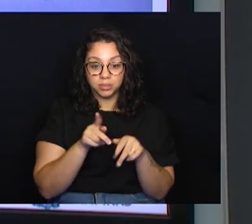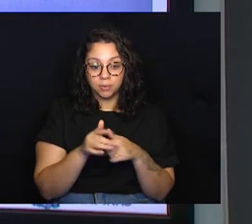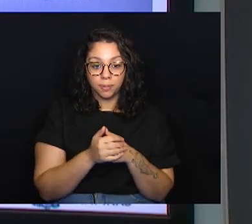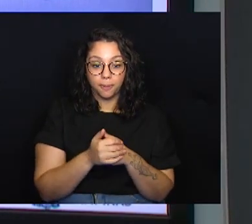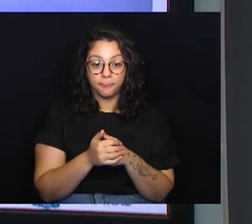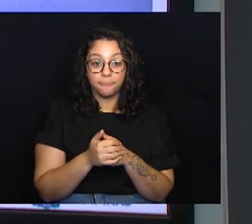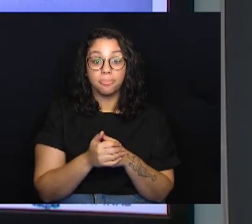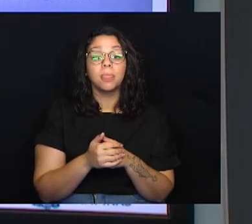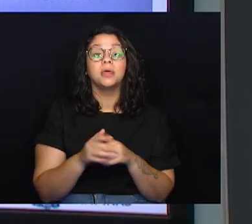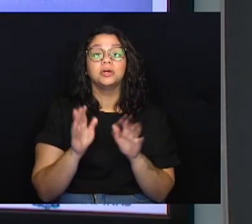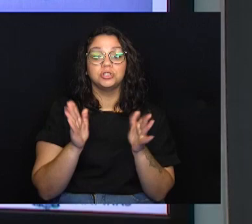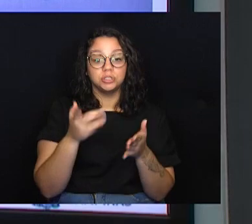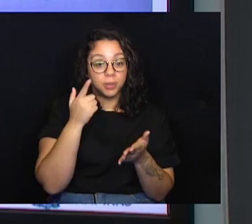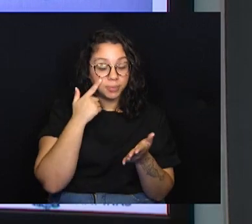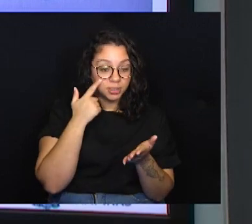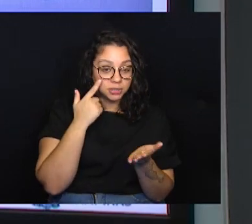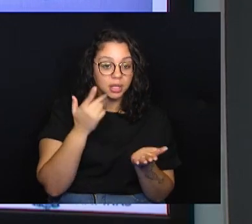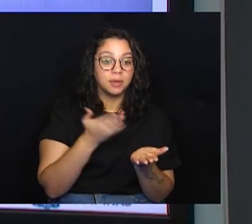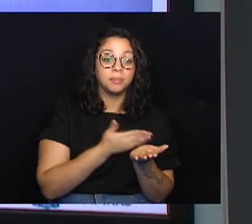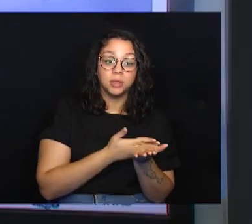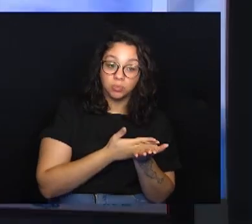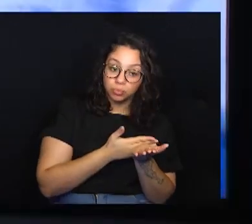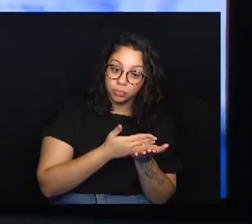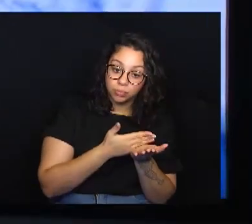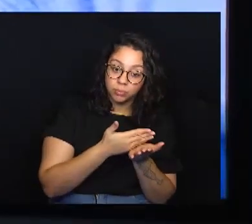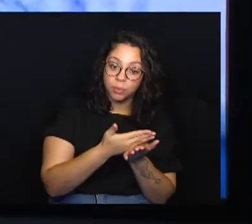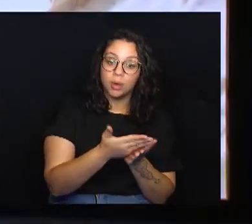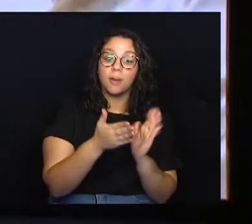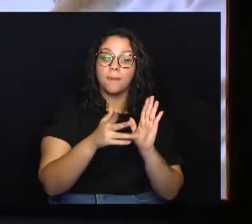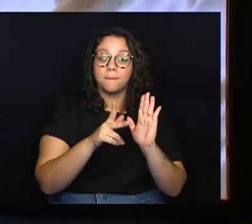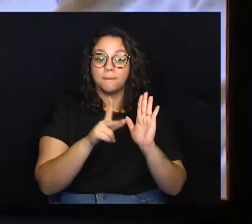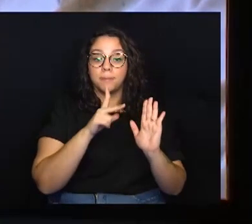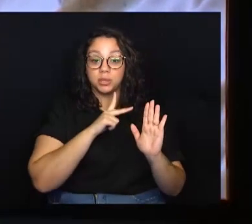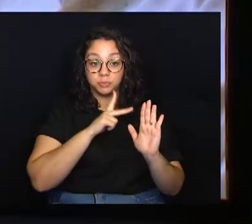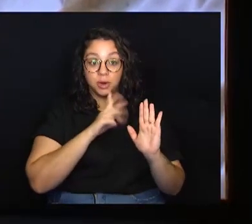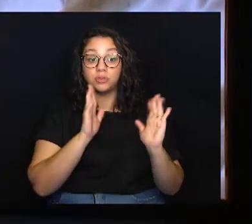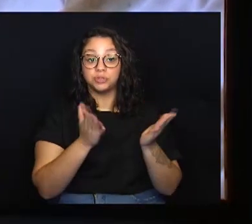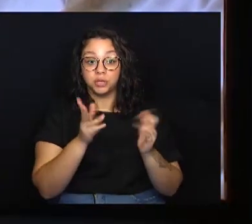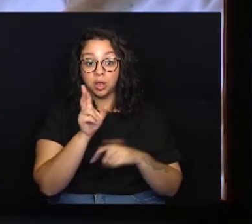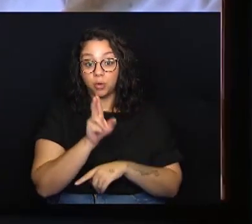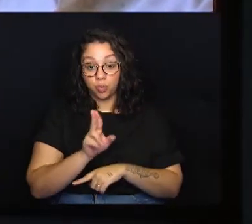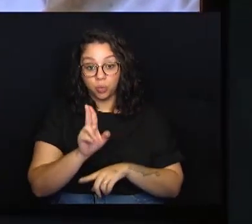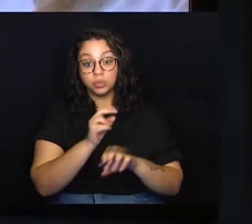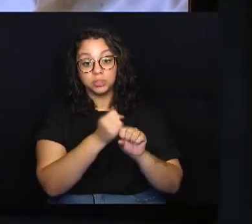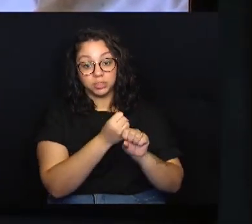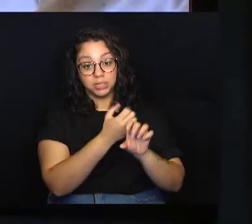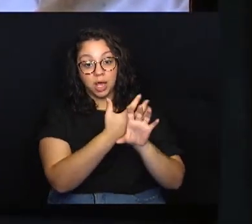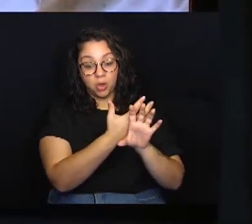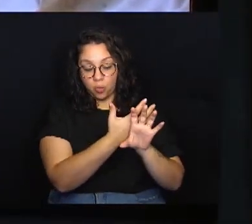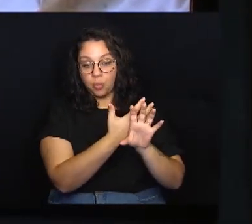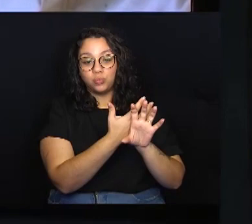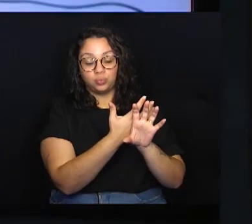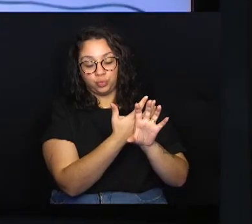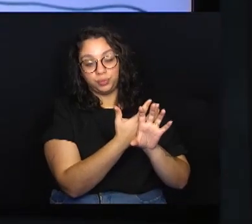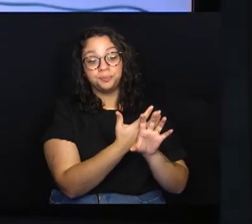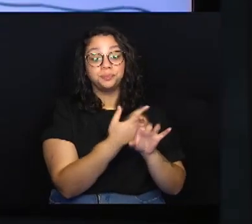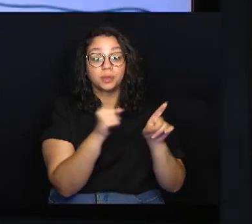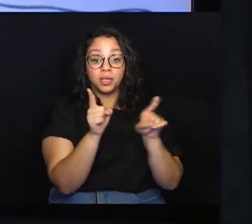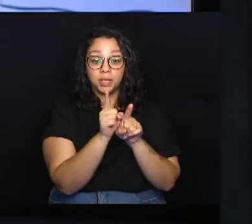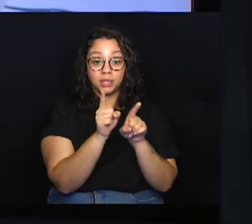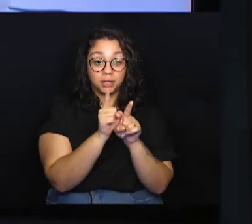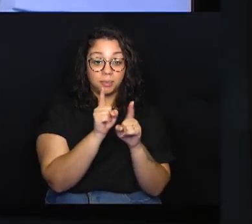iniciativa privada, planos de saúde, ofertando serviços de telemedicina ou telesaúde, né? E a gente vê o poder público